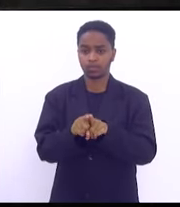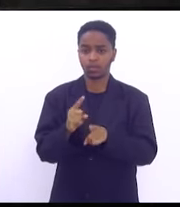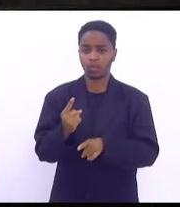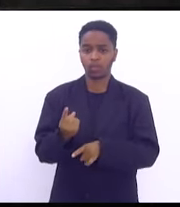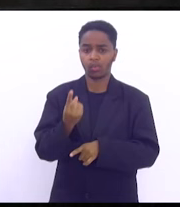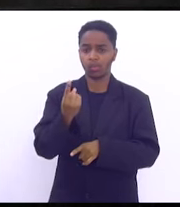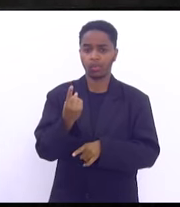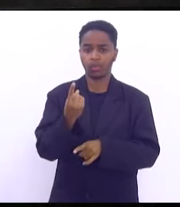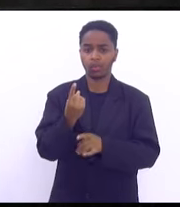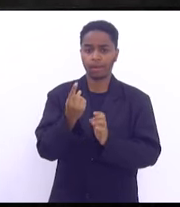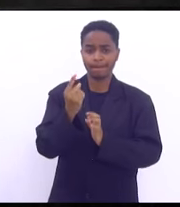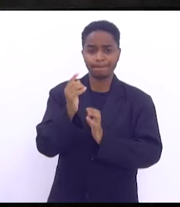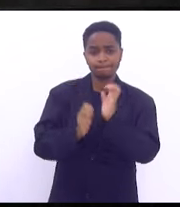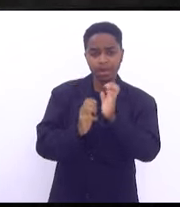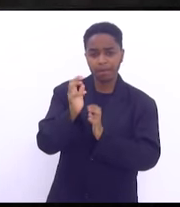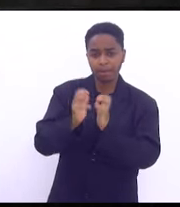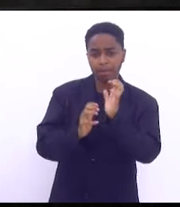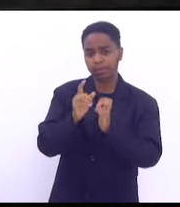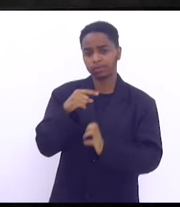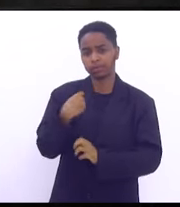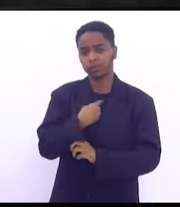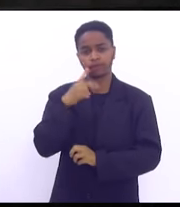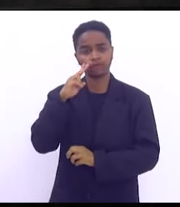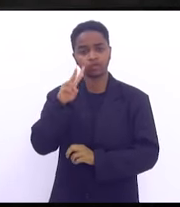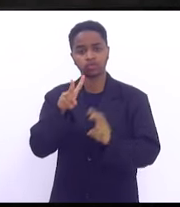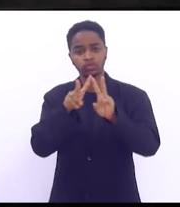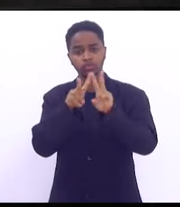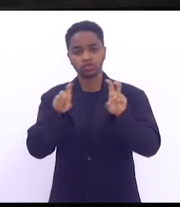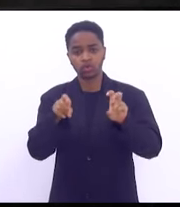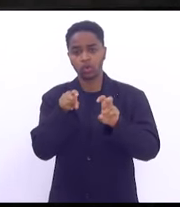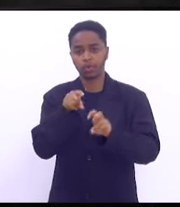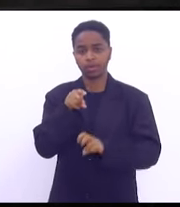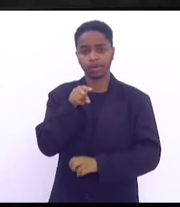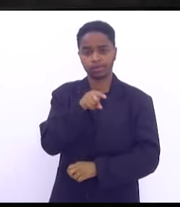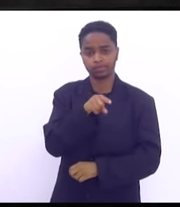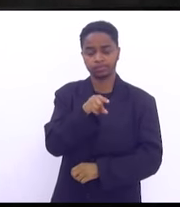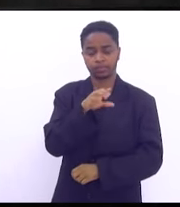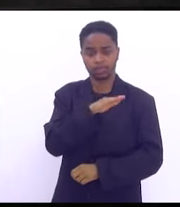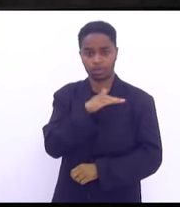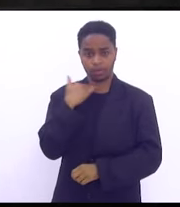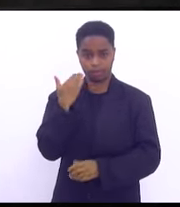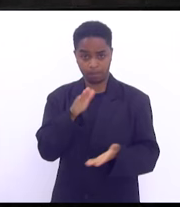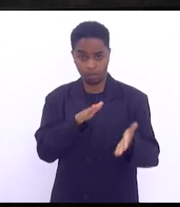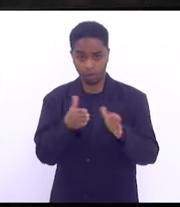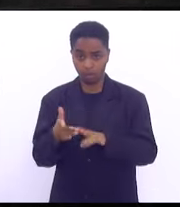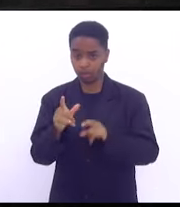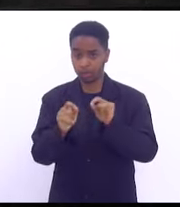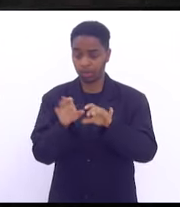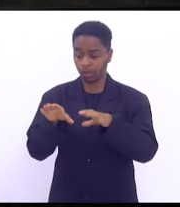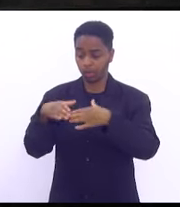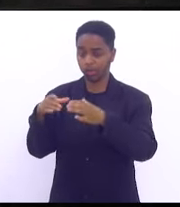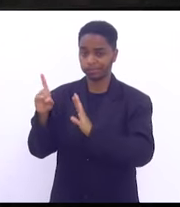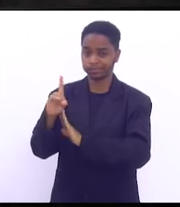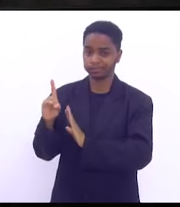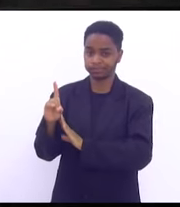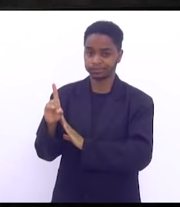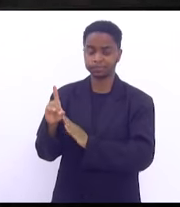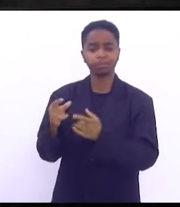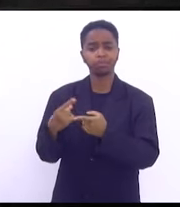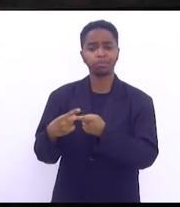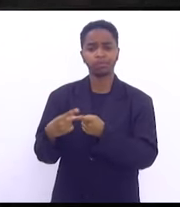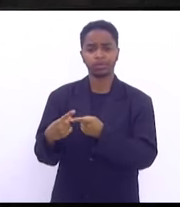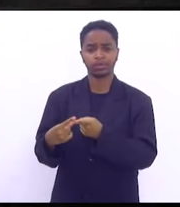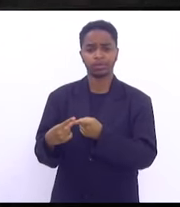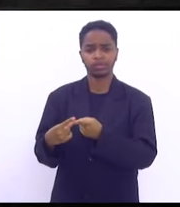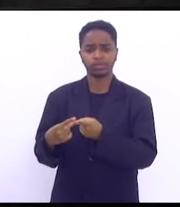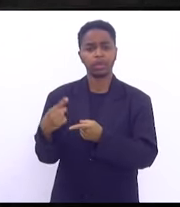sabe, brigas que vimos sobre a morte dele, de Clériston, é da galera da direita. E por quê? Por que